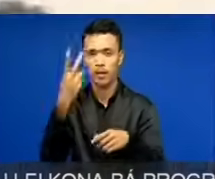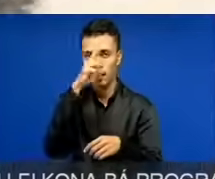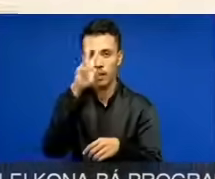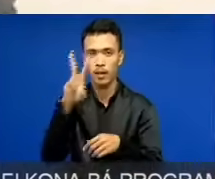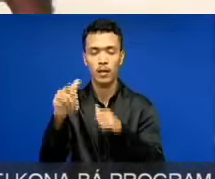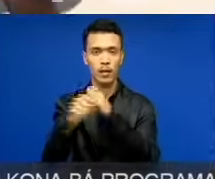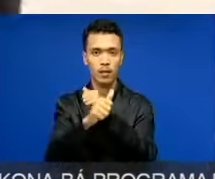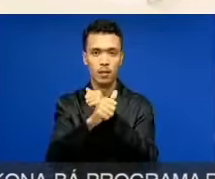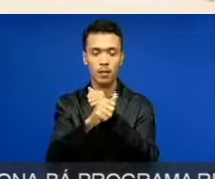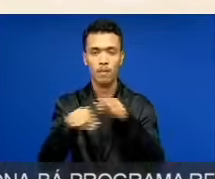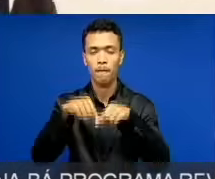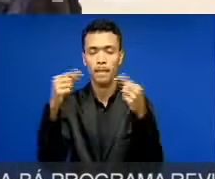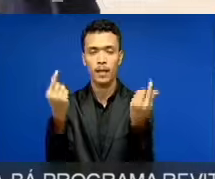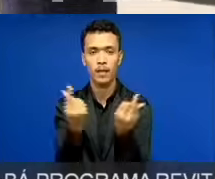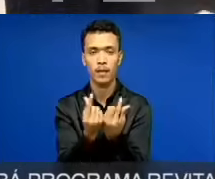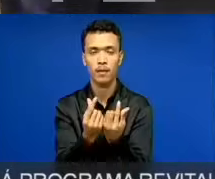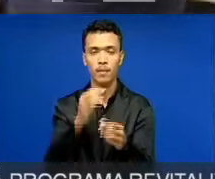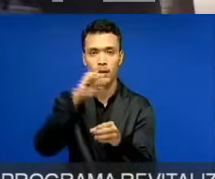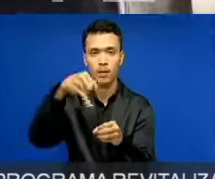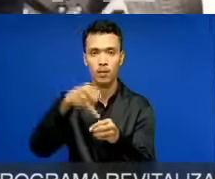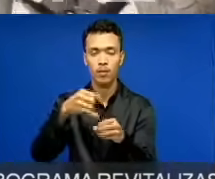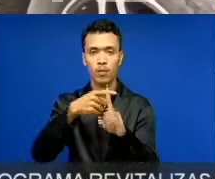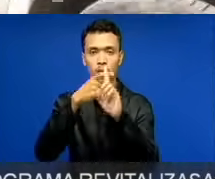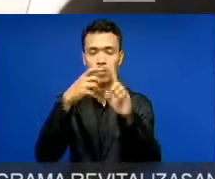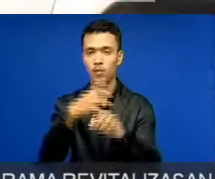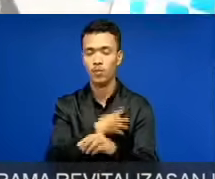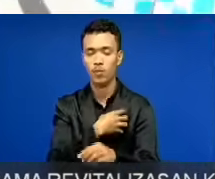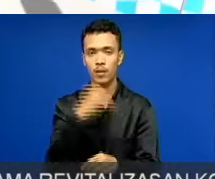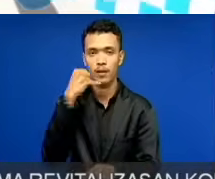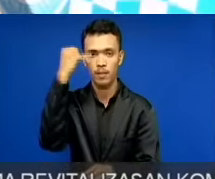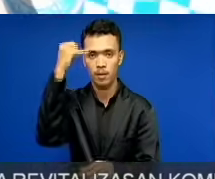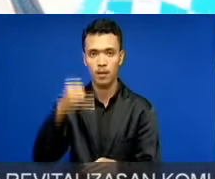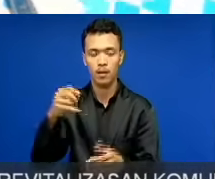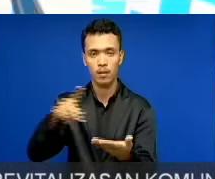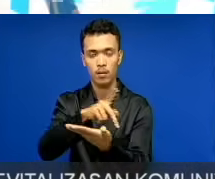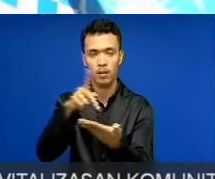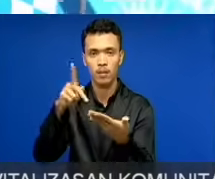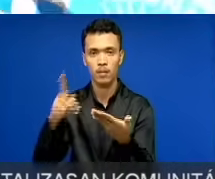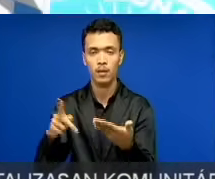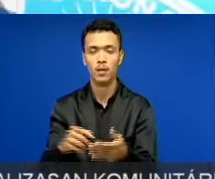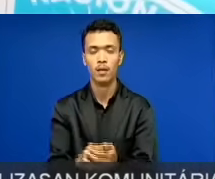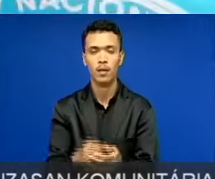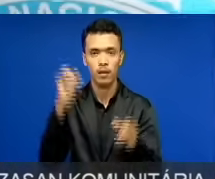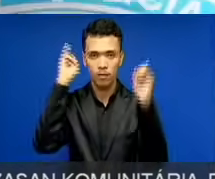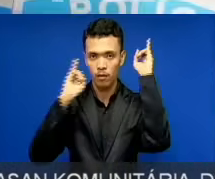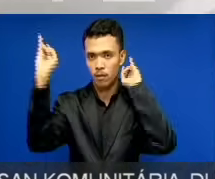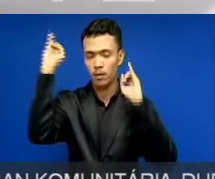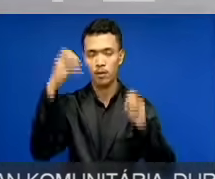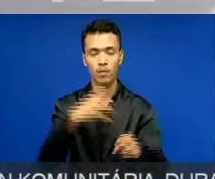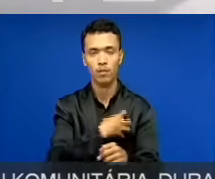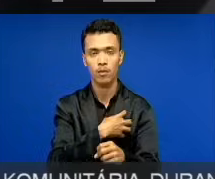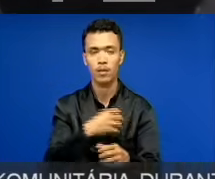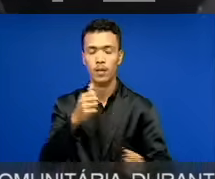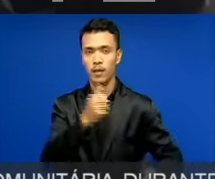Hareba acto, né? Equipa conjunta composto Husi Departamento Investigação Criminal, Departamento Informação Polícia,